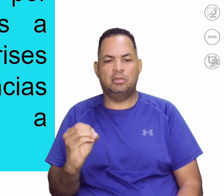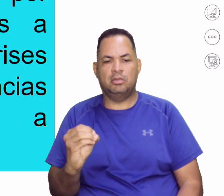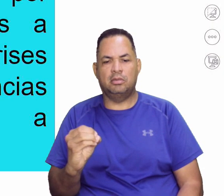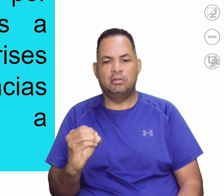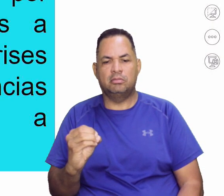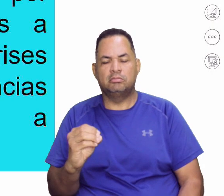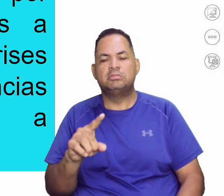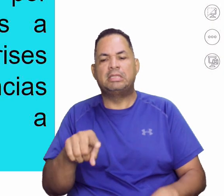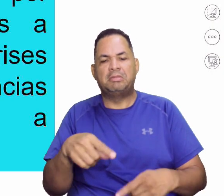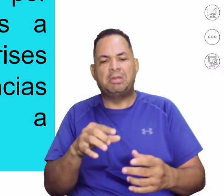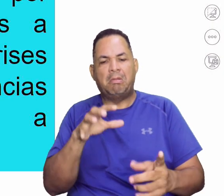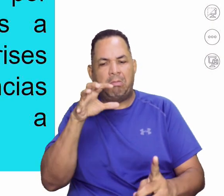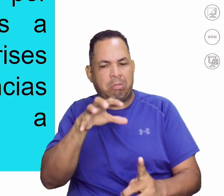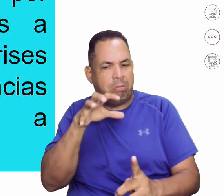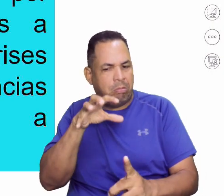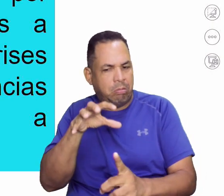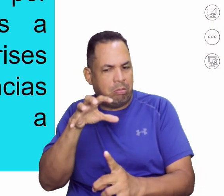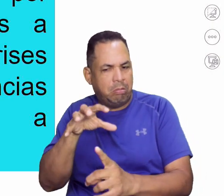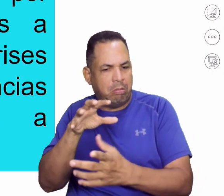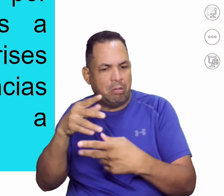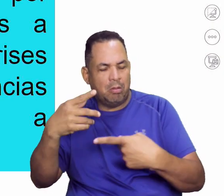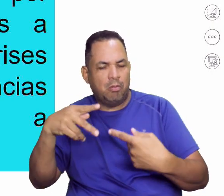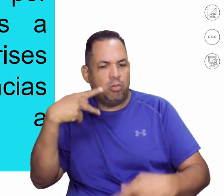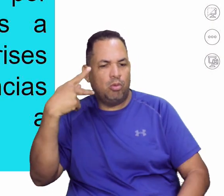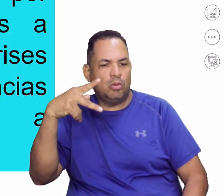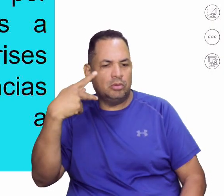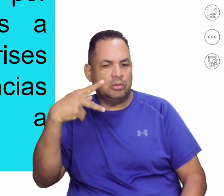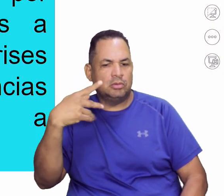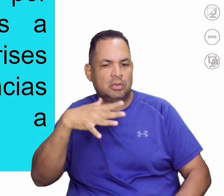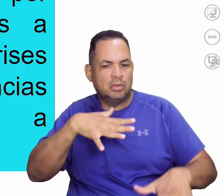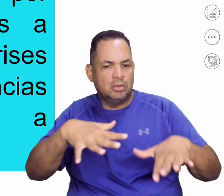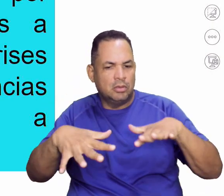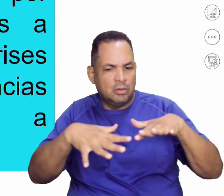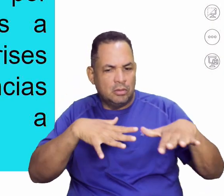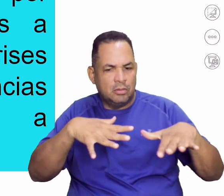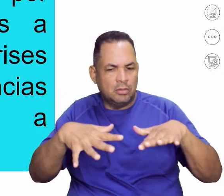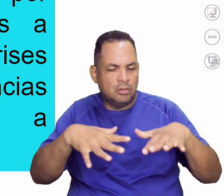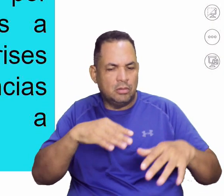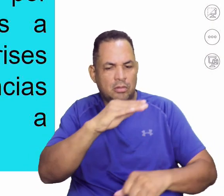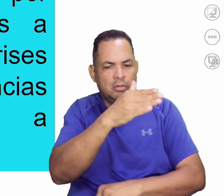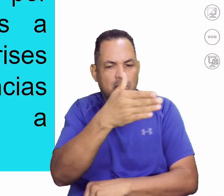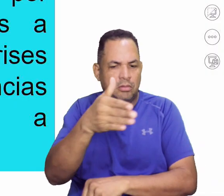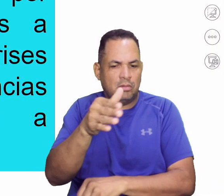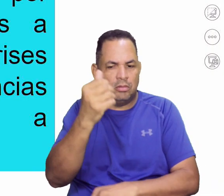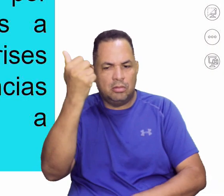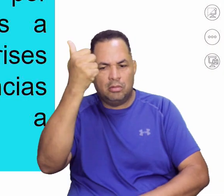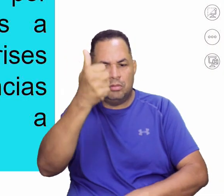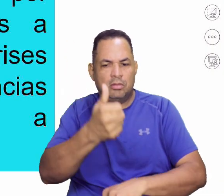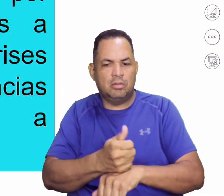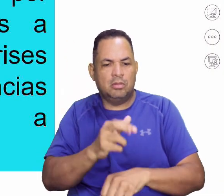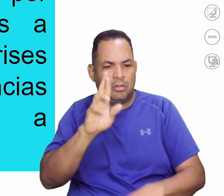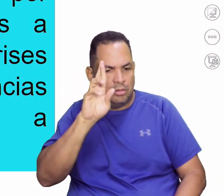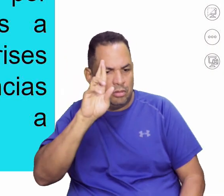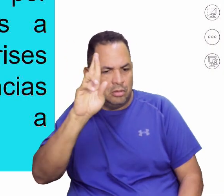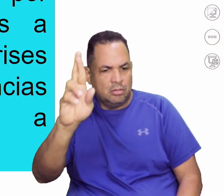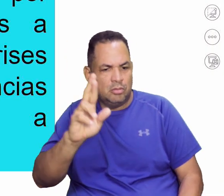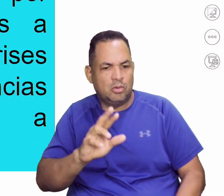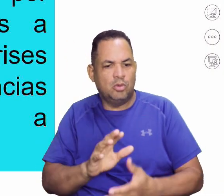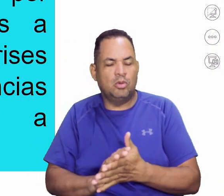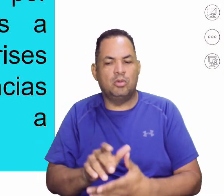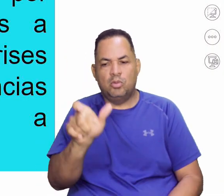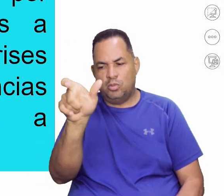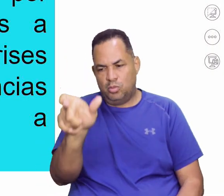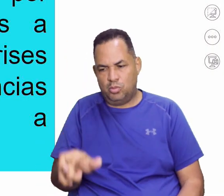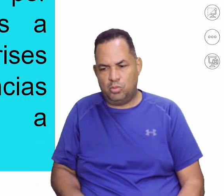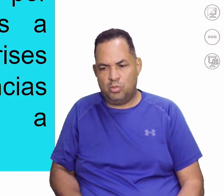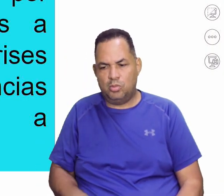1960, após fortes pressões políticas e mobilizações nacionalistas lideradas